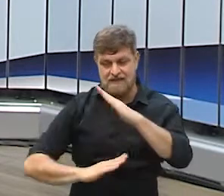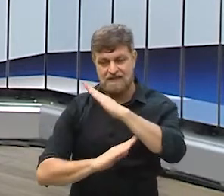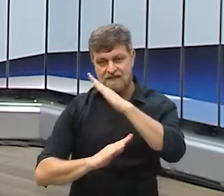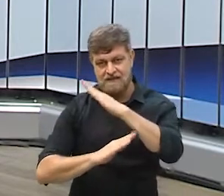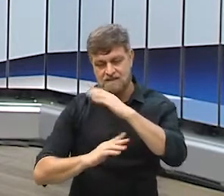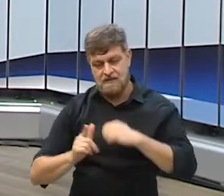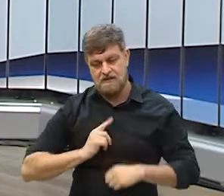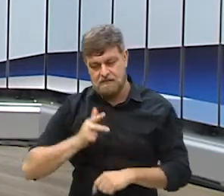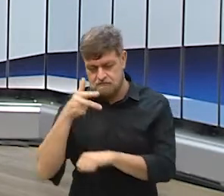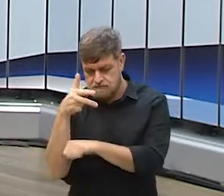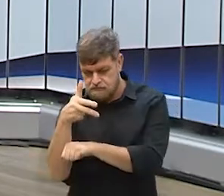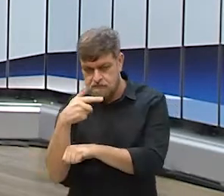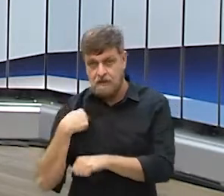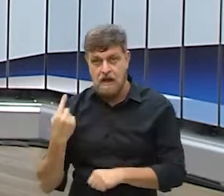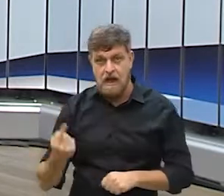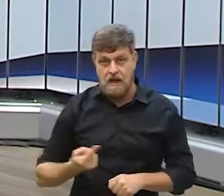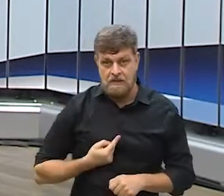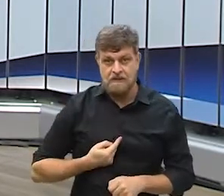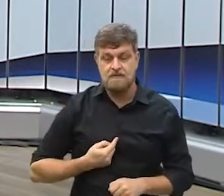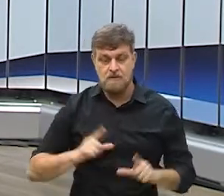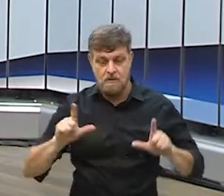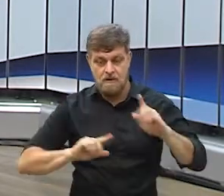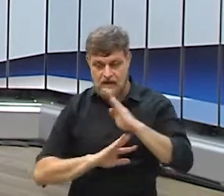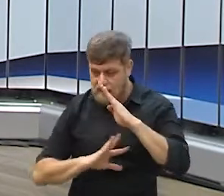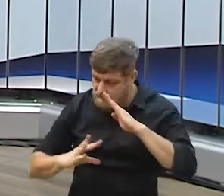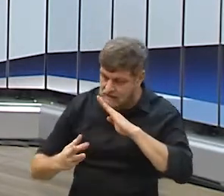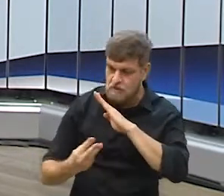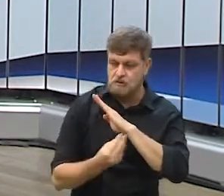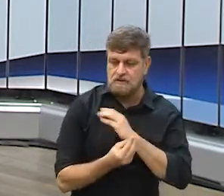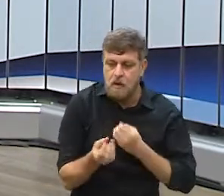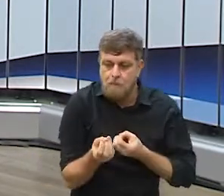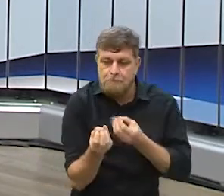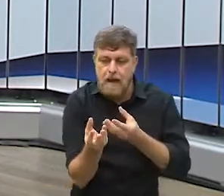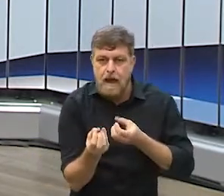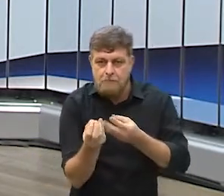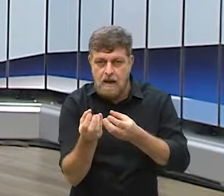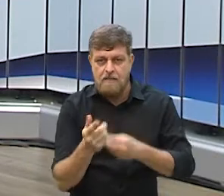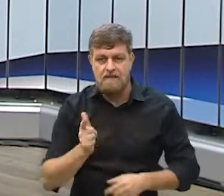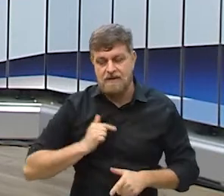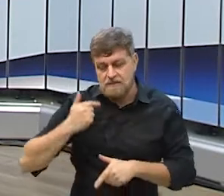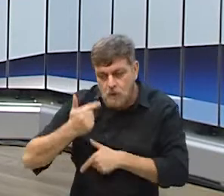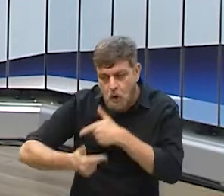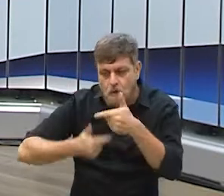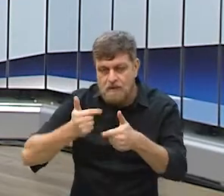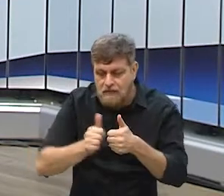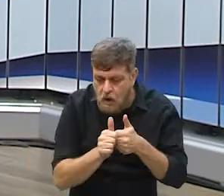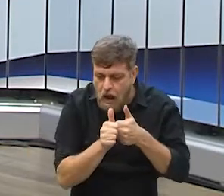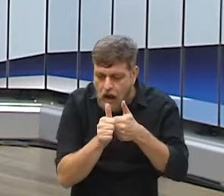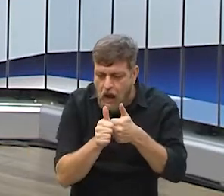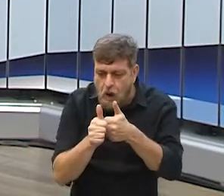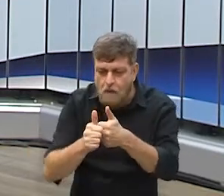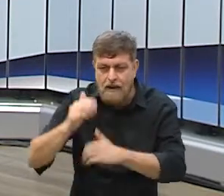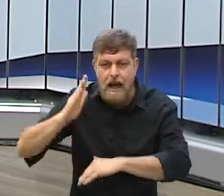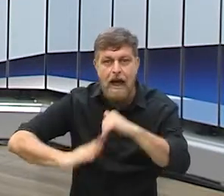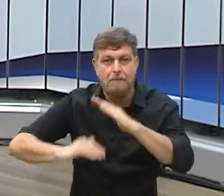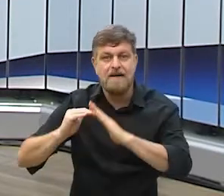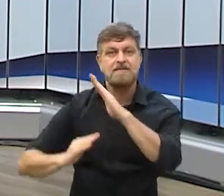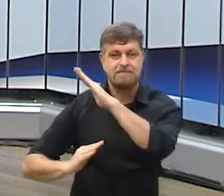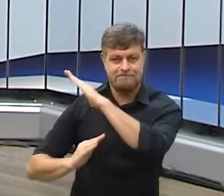Câmara Campinas, na nossa revista eletrônica no Câmara Total, que faz esse trabalho de acompanhamento